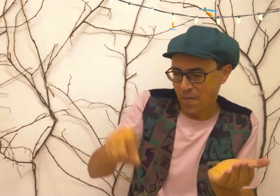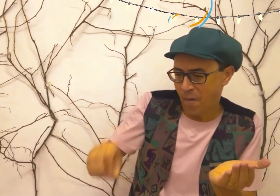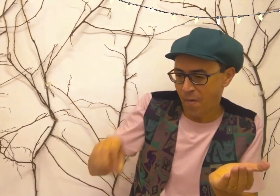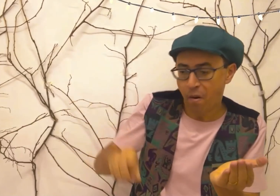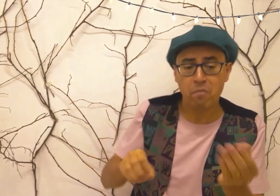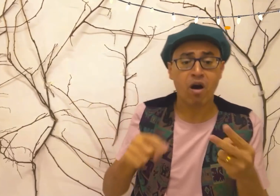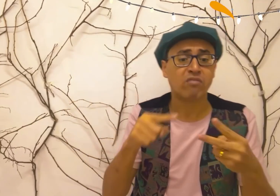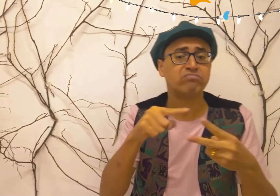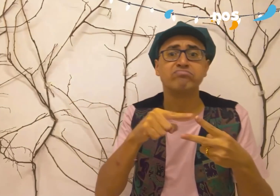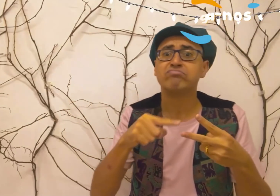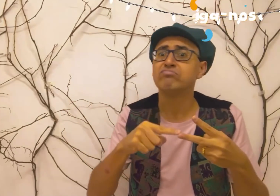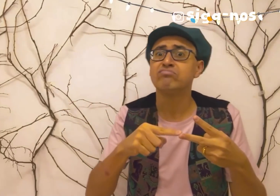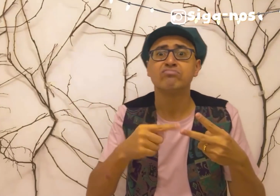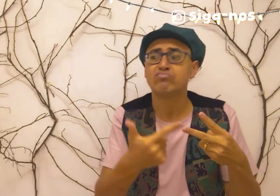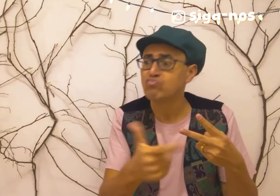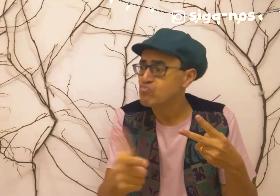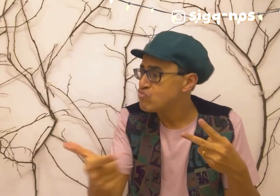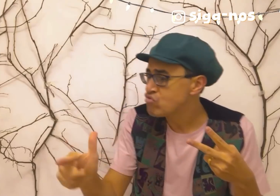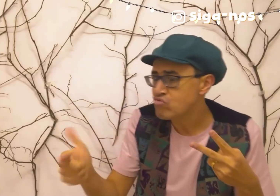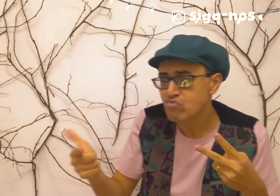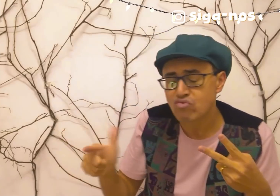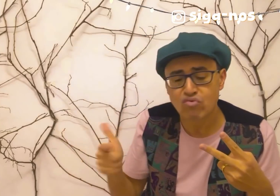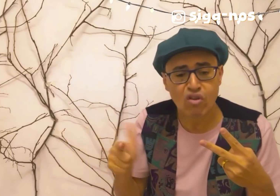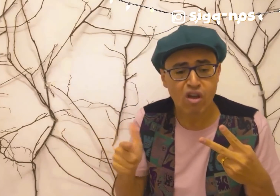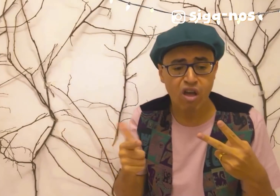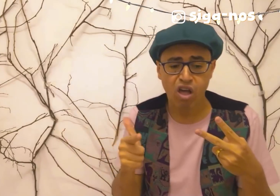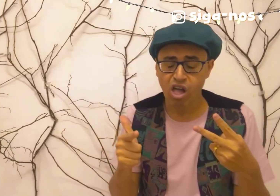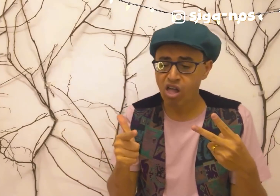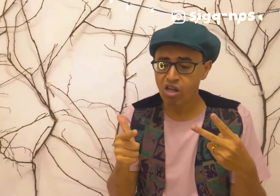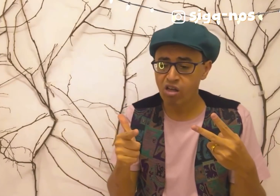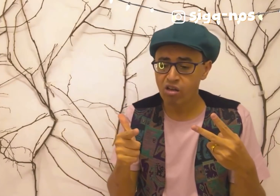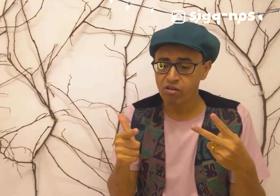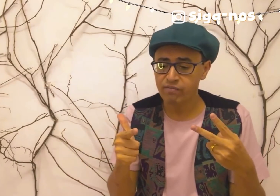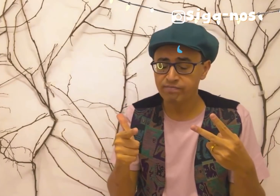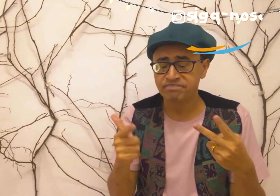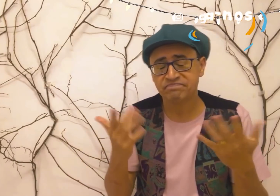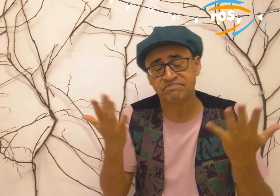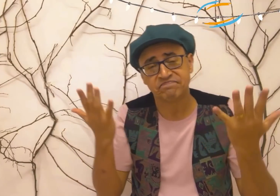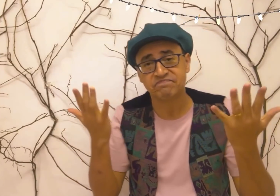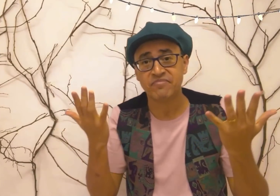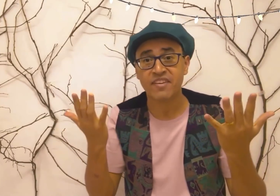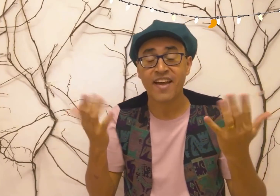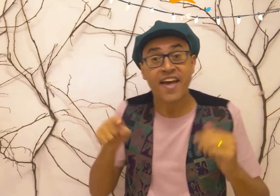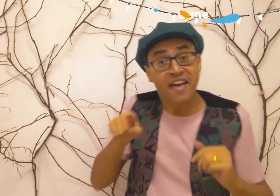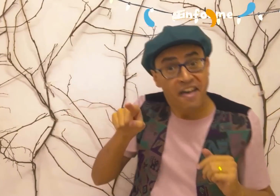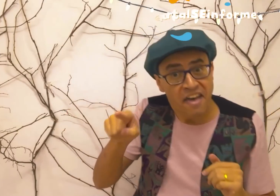e fazer os bolinhos. Não tinha nenhum deles.